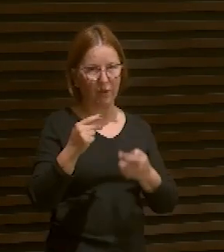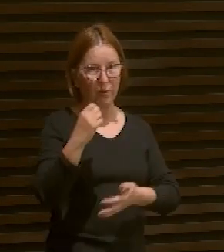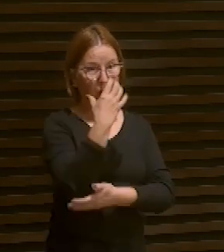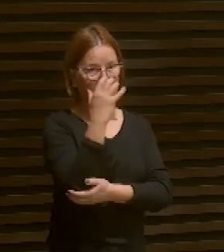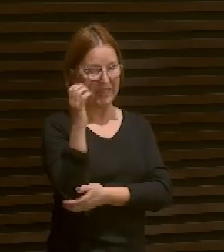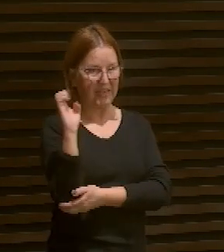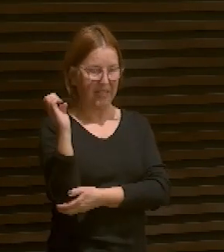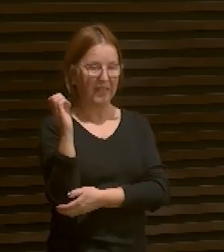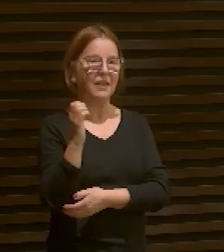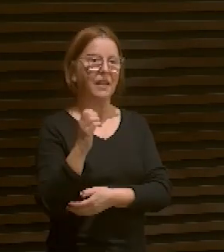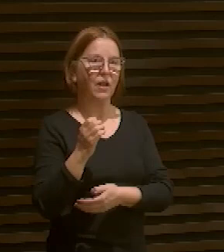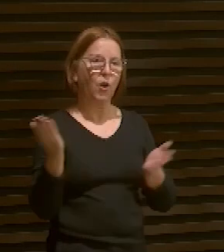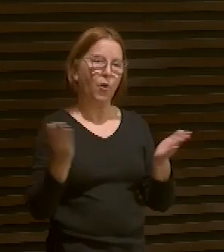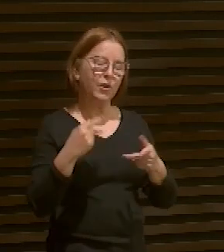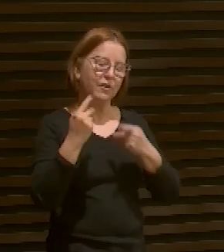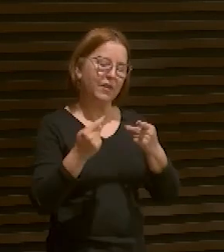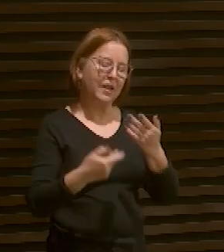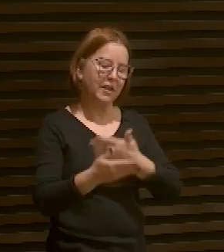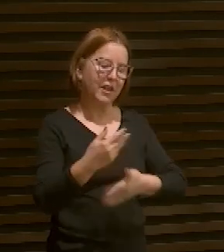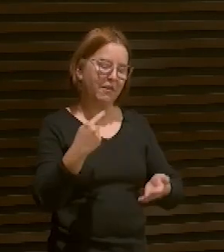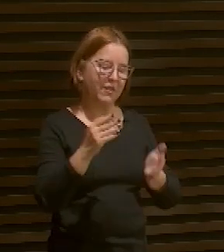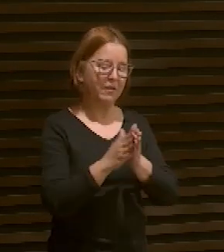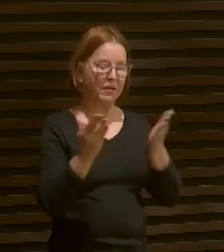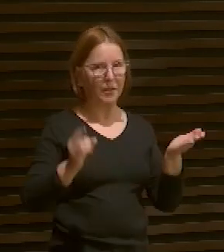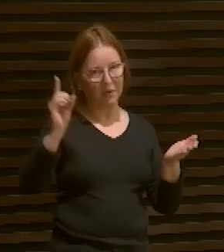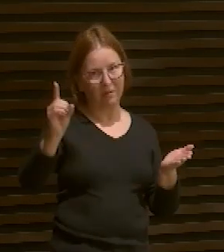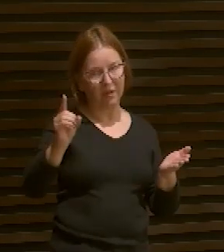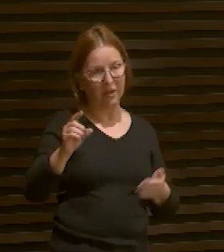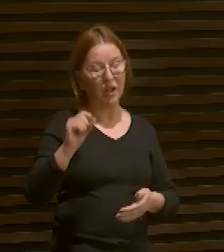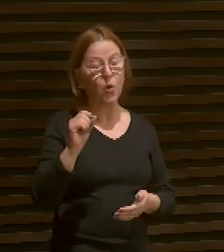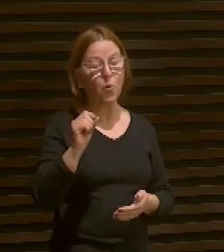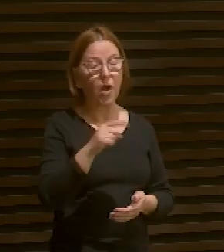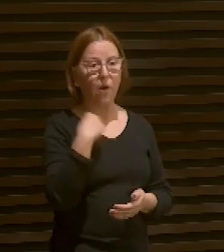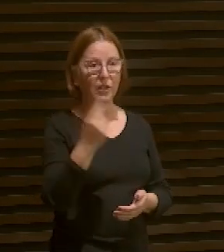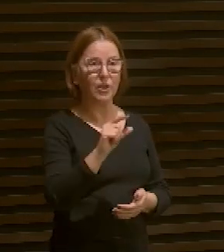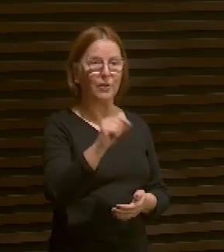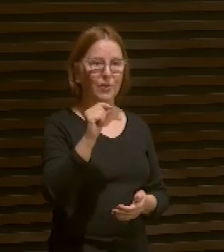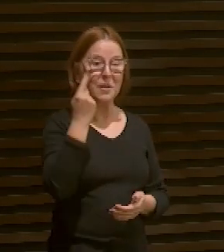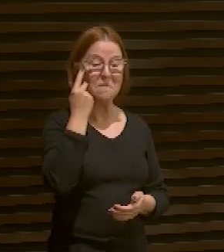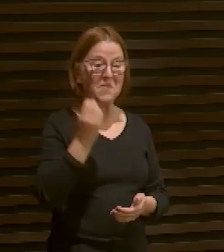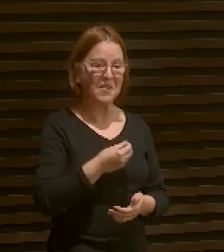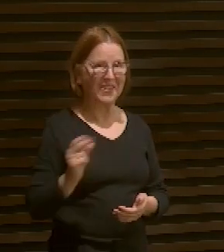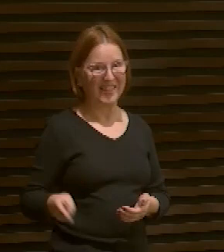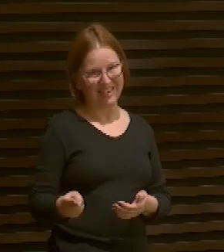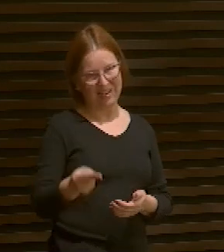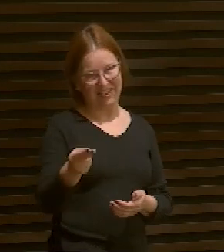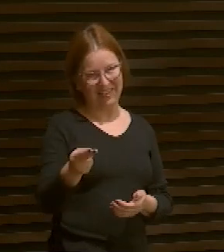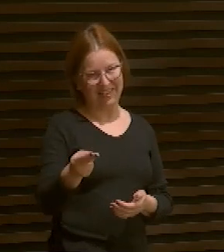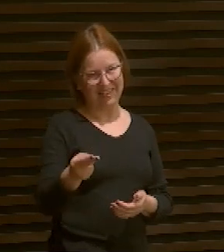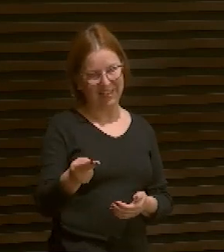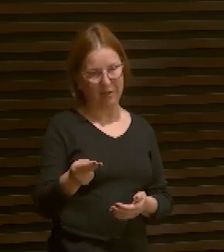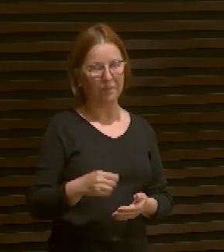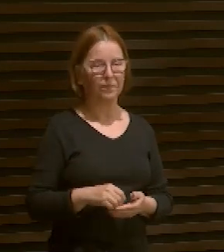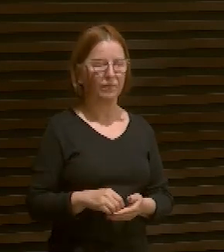fala hoje pela palavra, qual deve ser a nossa escolha, a nossa decisão para viver eternamente. E como